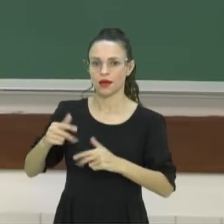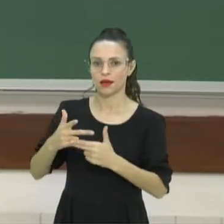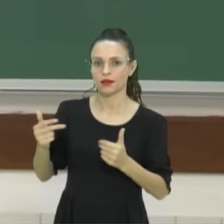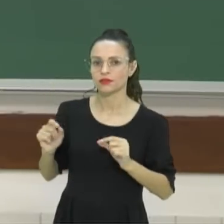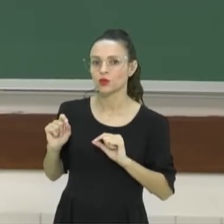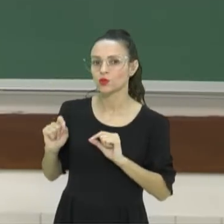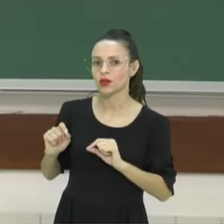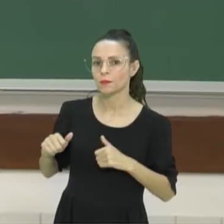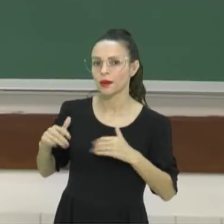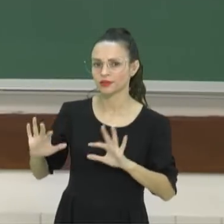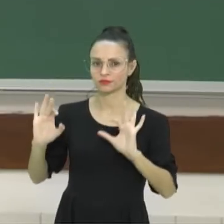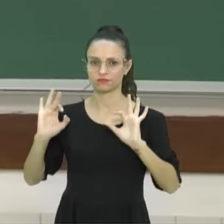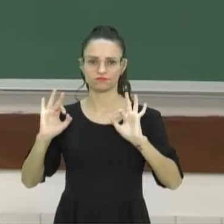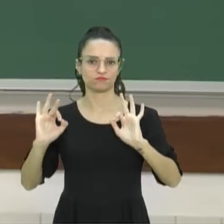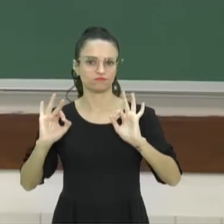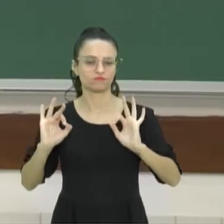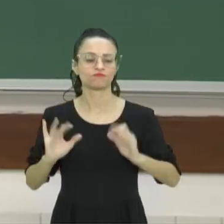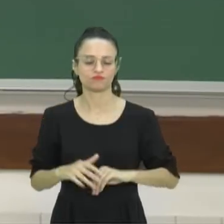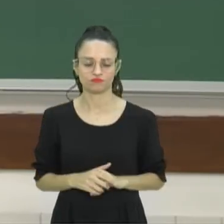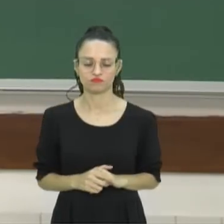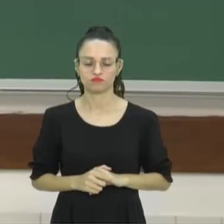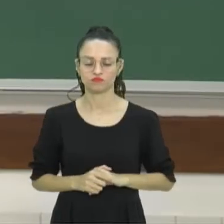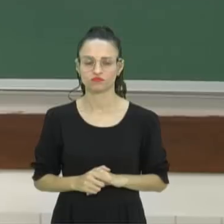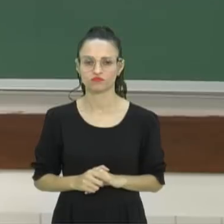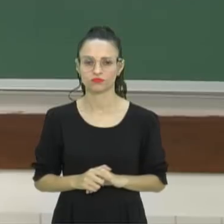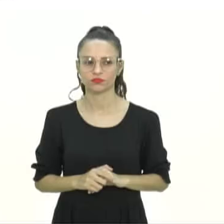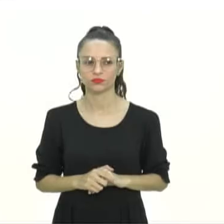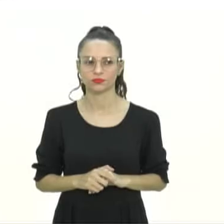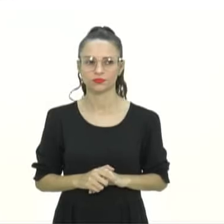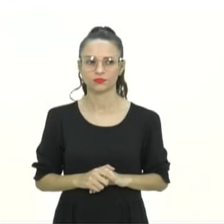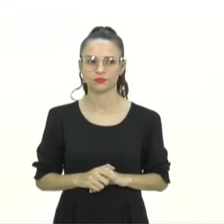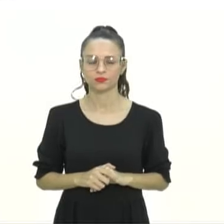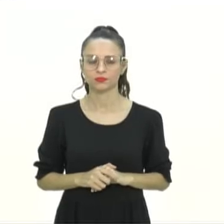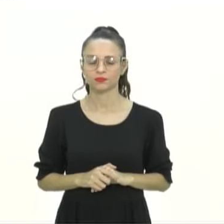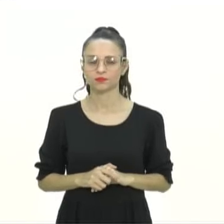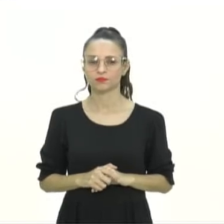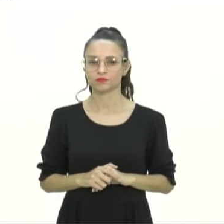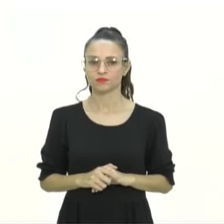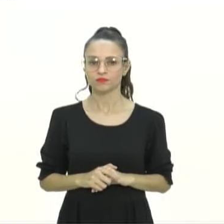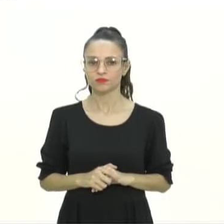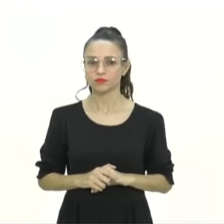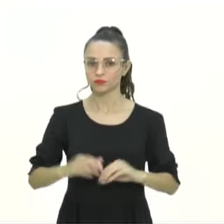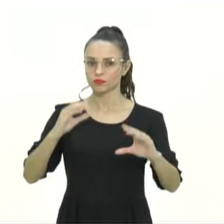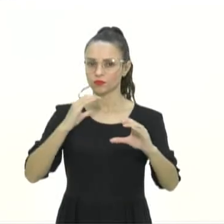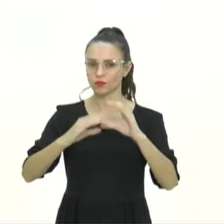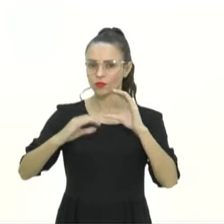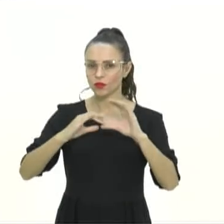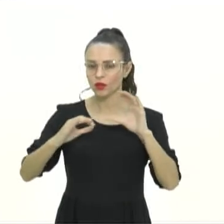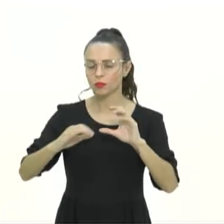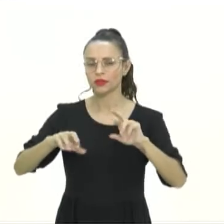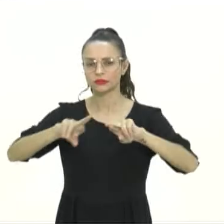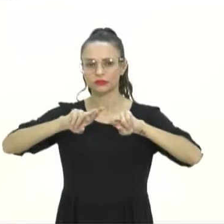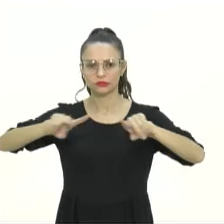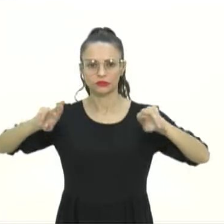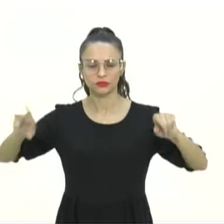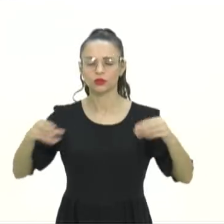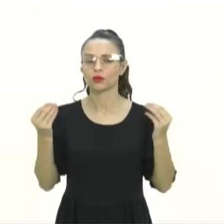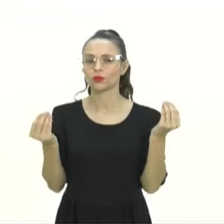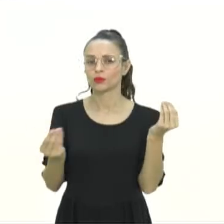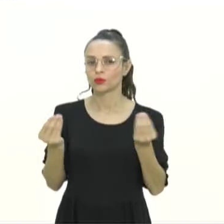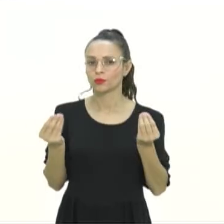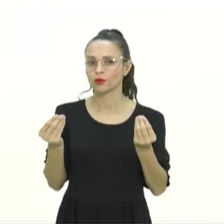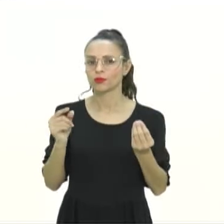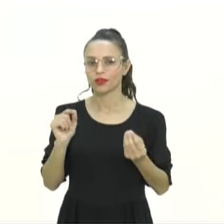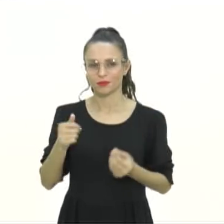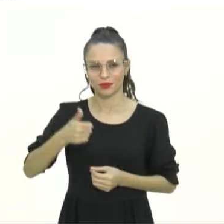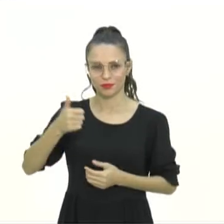mais modernos e sofisticados. Pensando então as telecomunicações, que em uma primeira